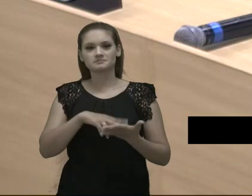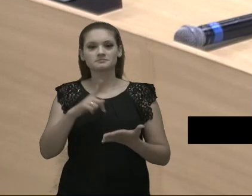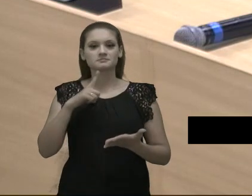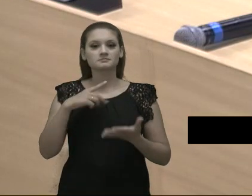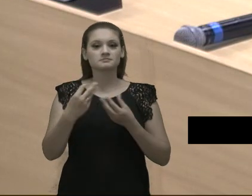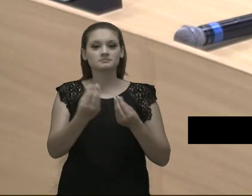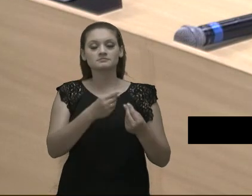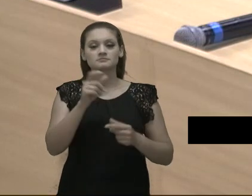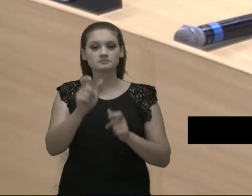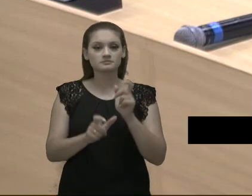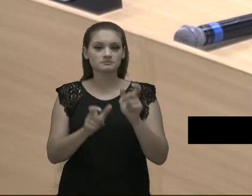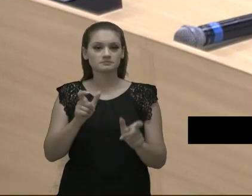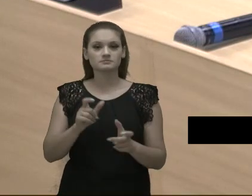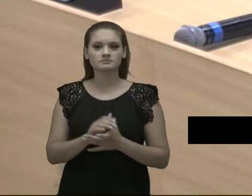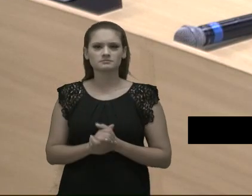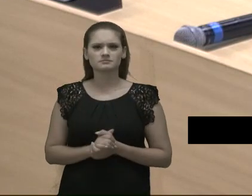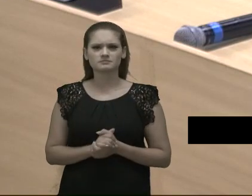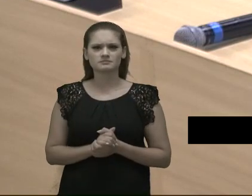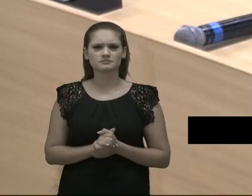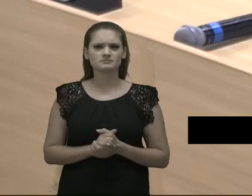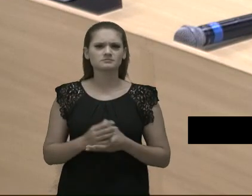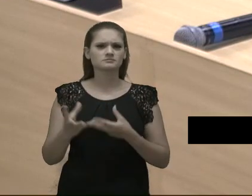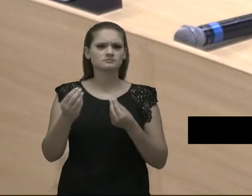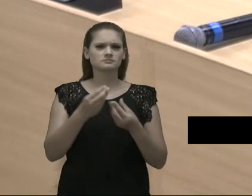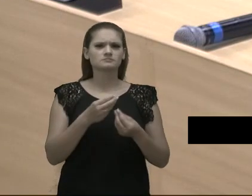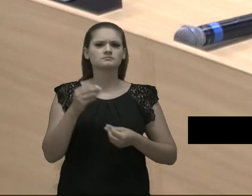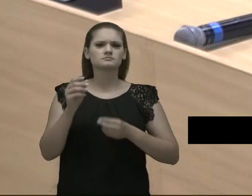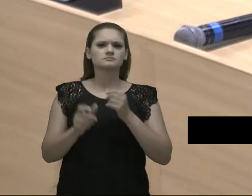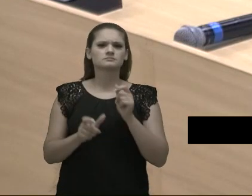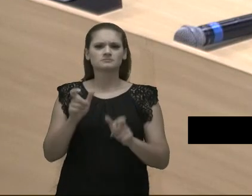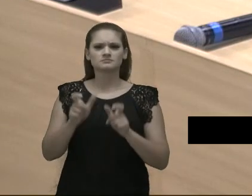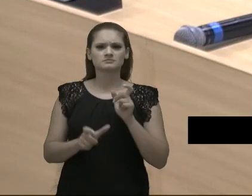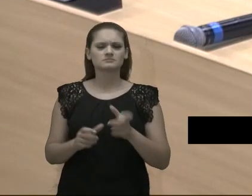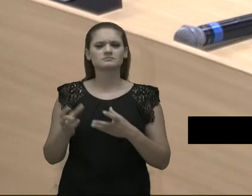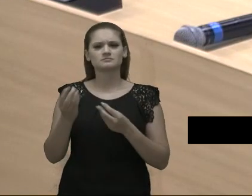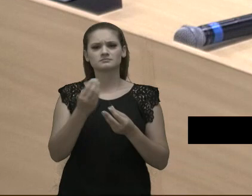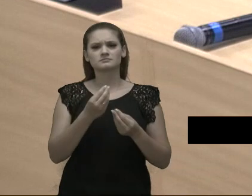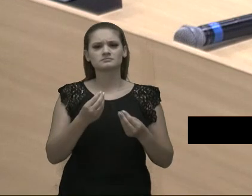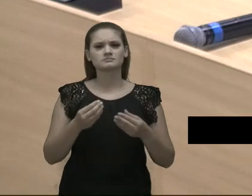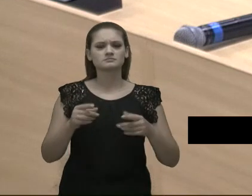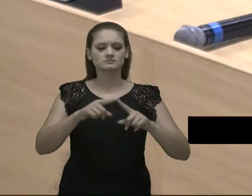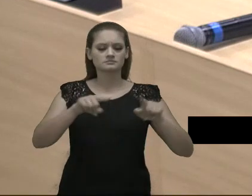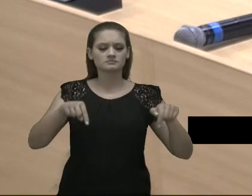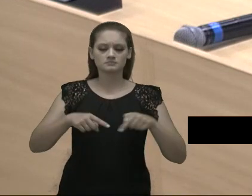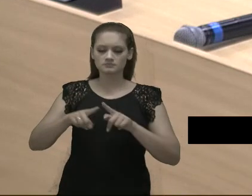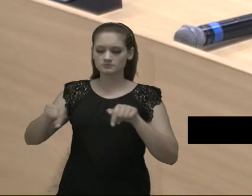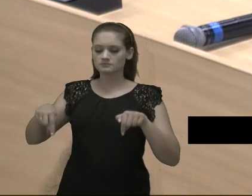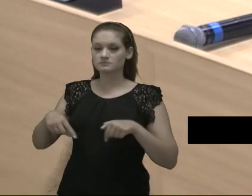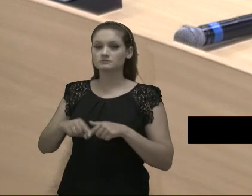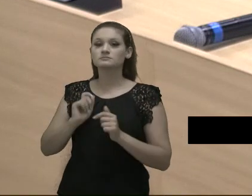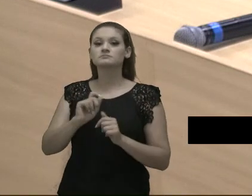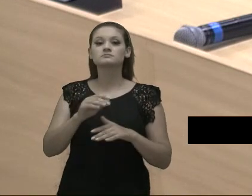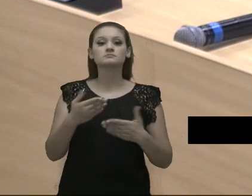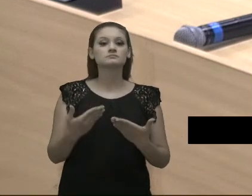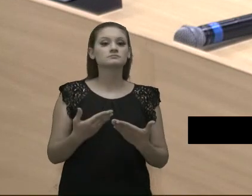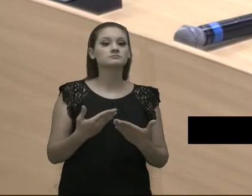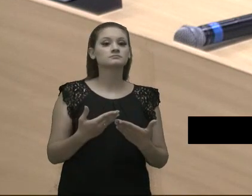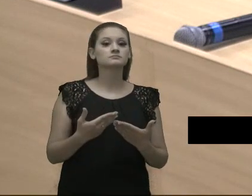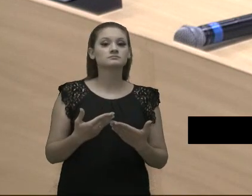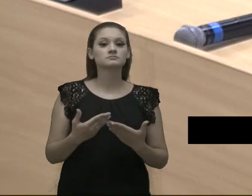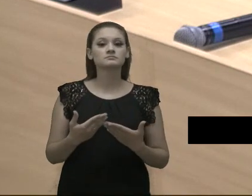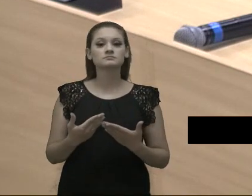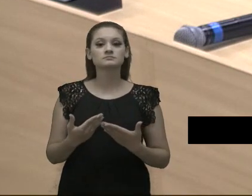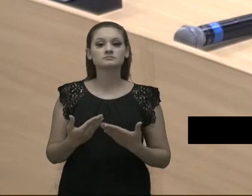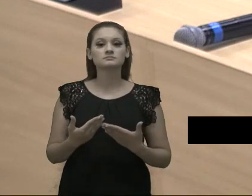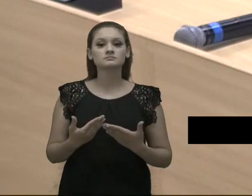gente que participou desse processo? Ah, muita gente. Eram muitas salas. Onde foi feito esse processo? Esse processo foi feito